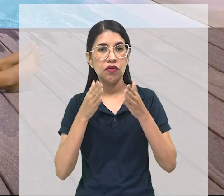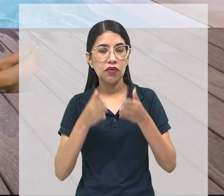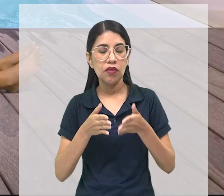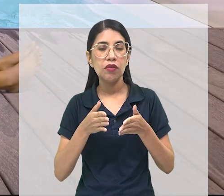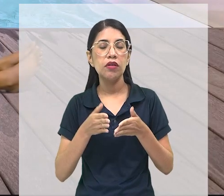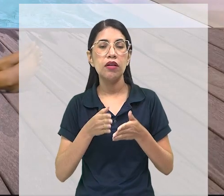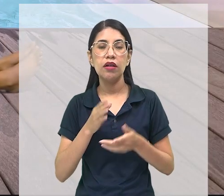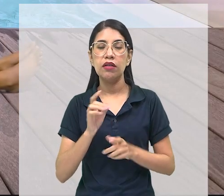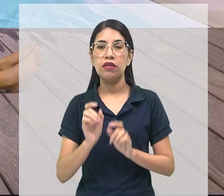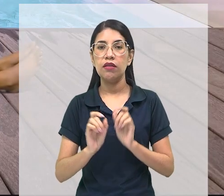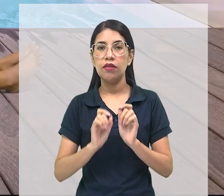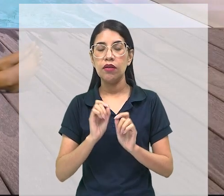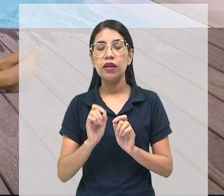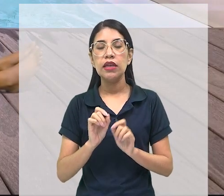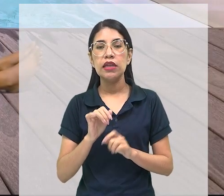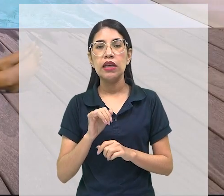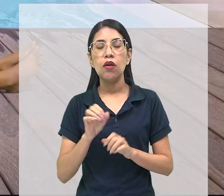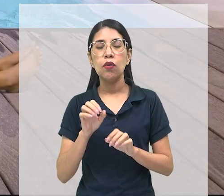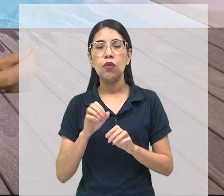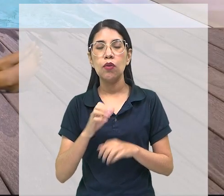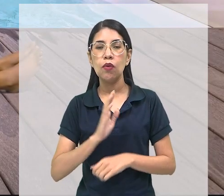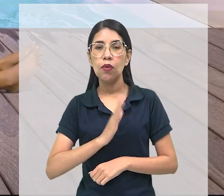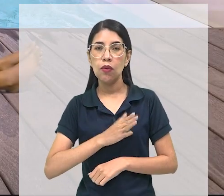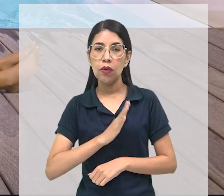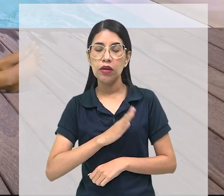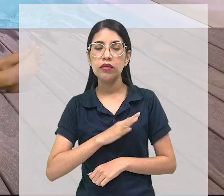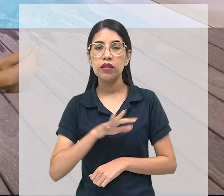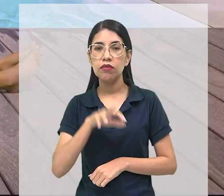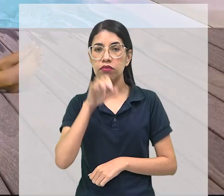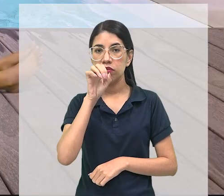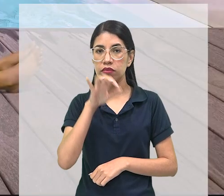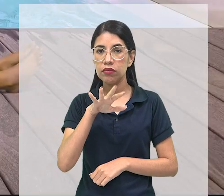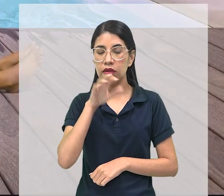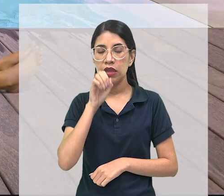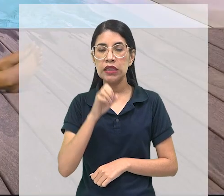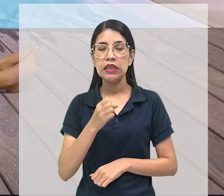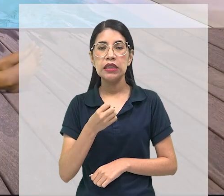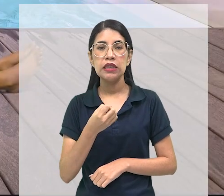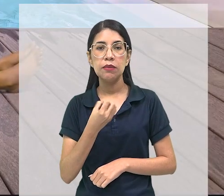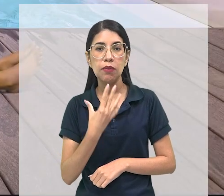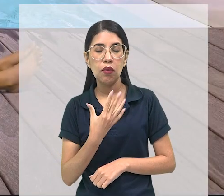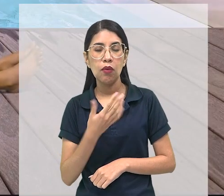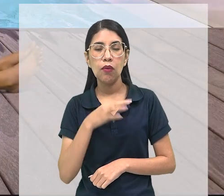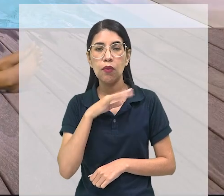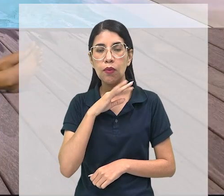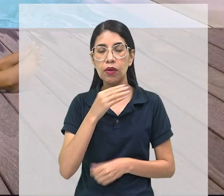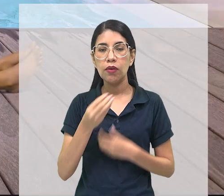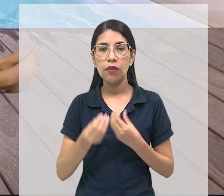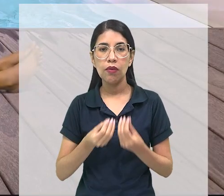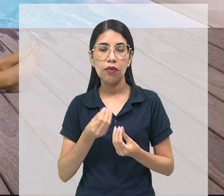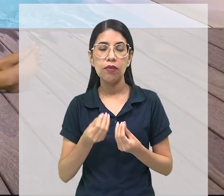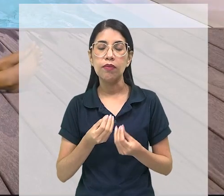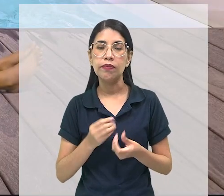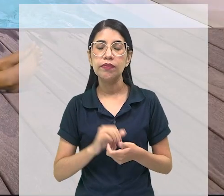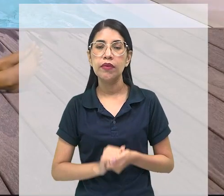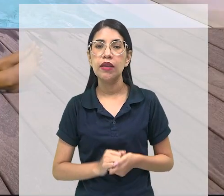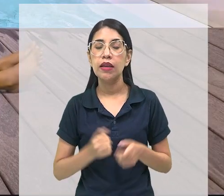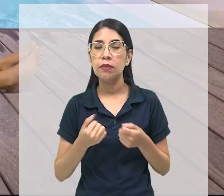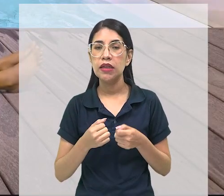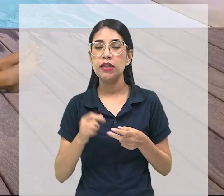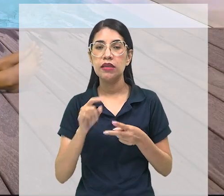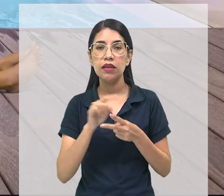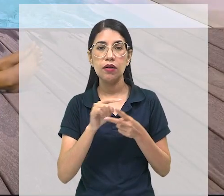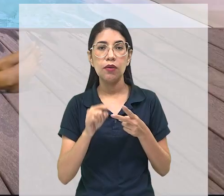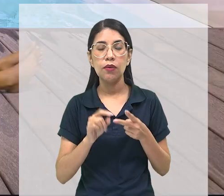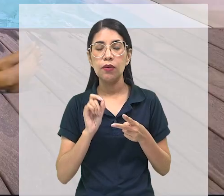é com o sistema cardiorrespiratório, se está funcionando ou não. Então, para isso, você tem que fazer a técnica